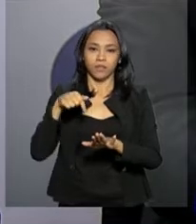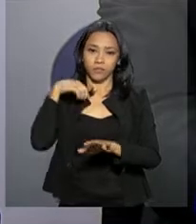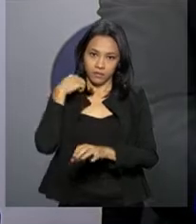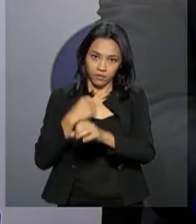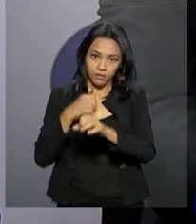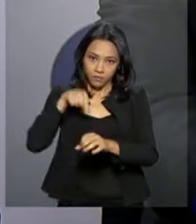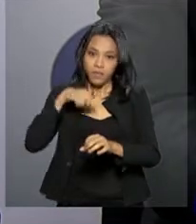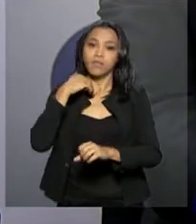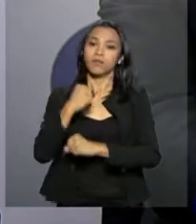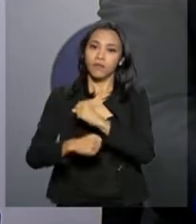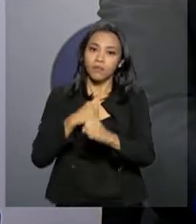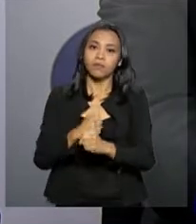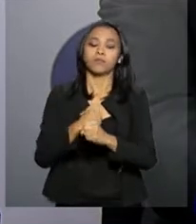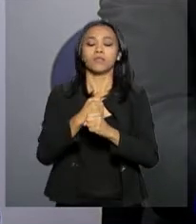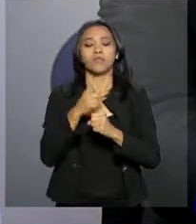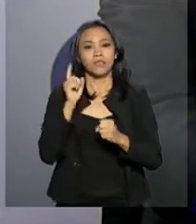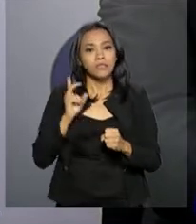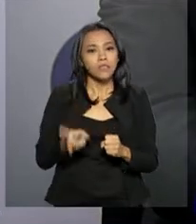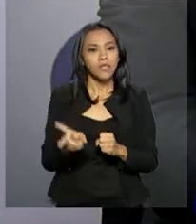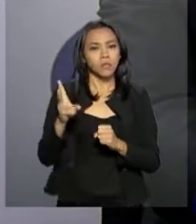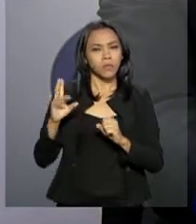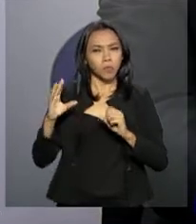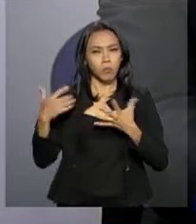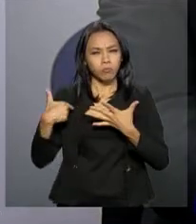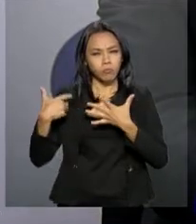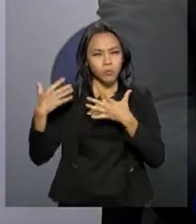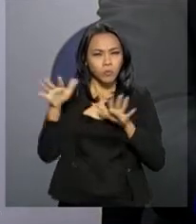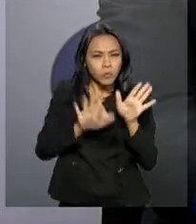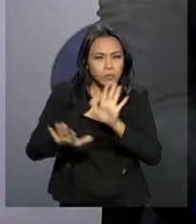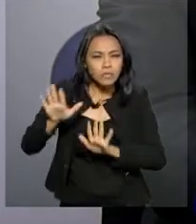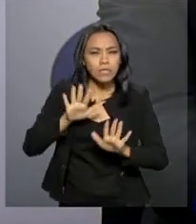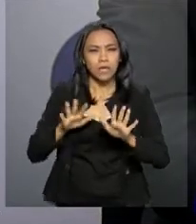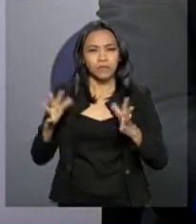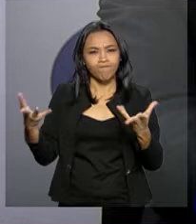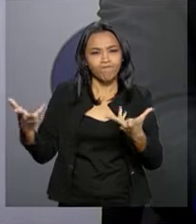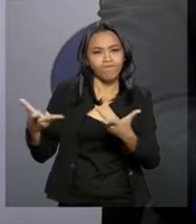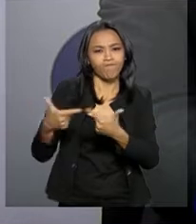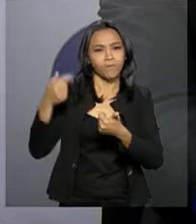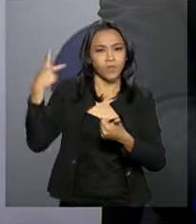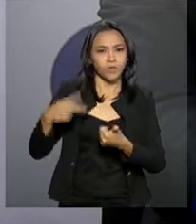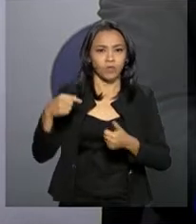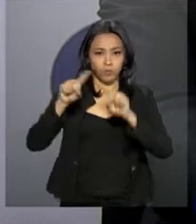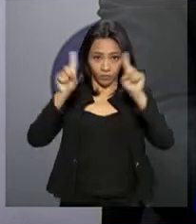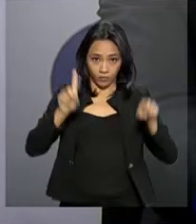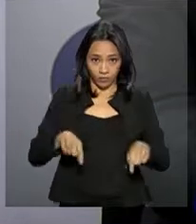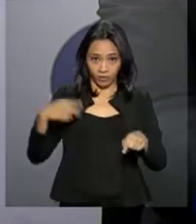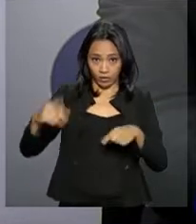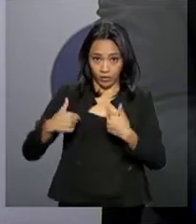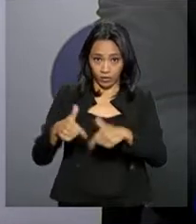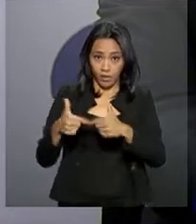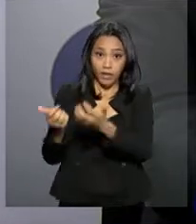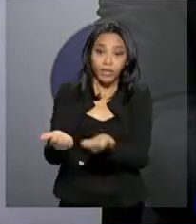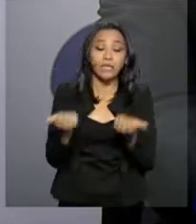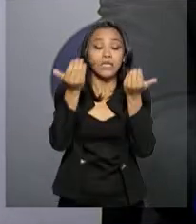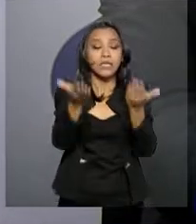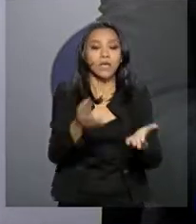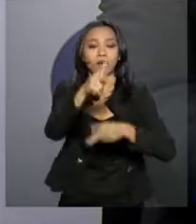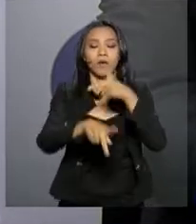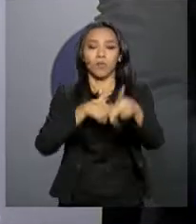ano com zelo dos seus servidores e a entregar ao povo